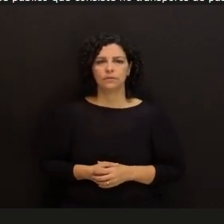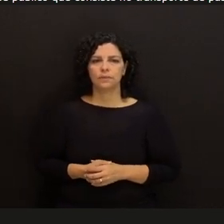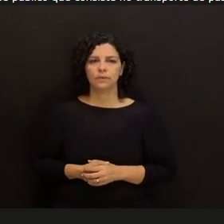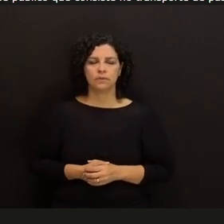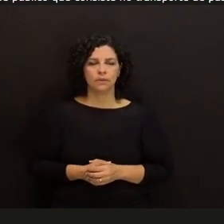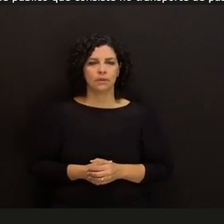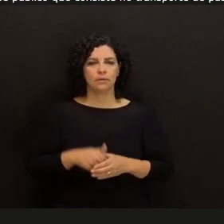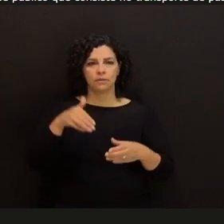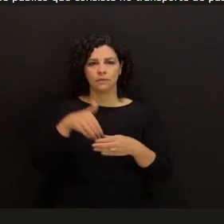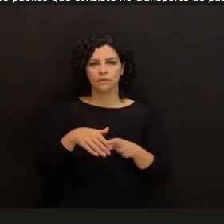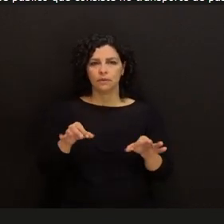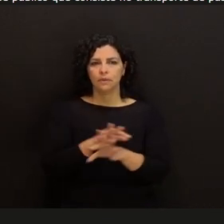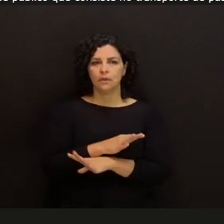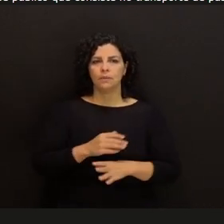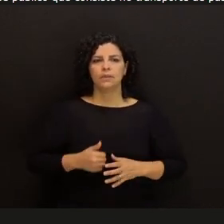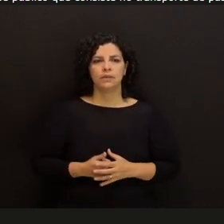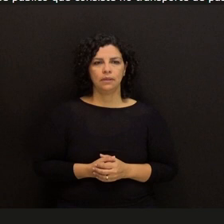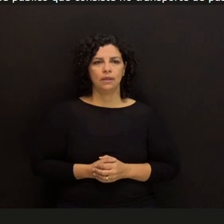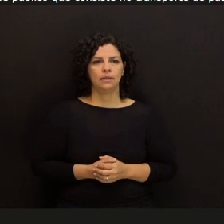cotação encerrada